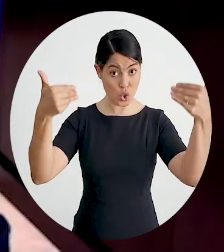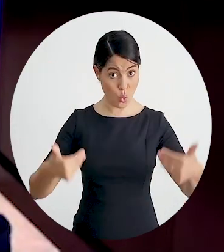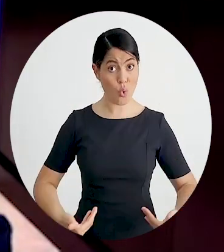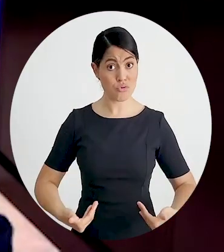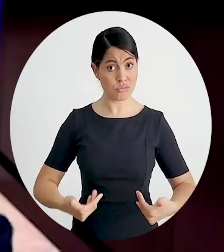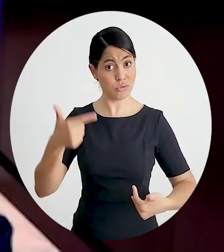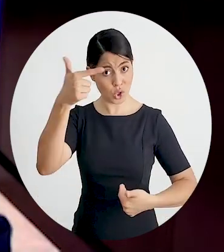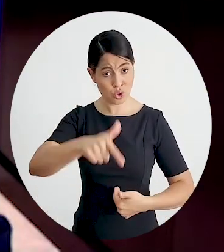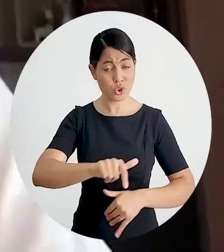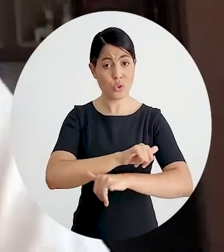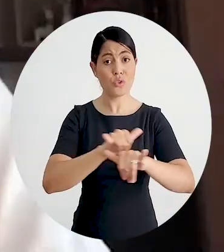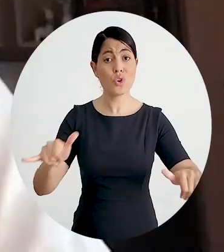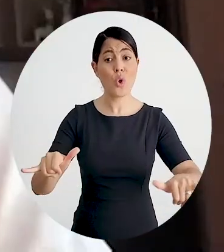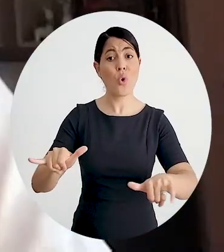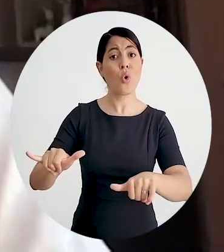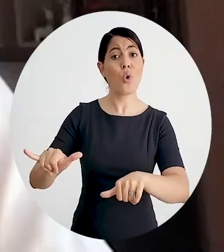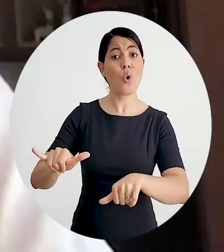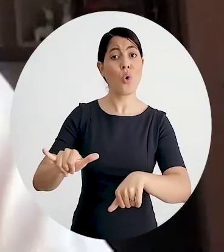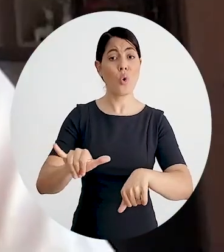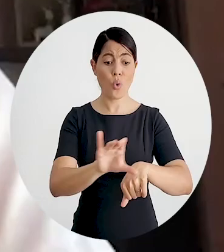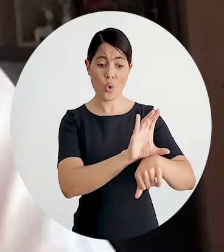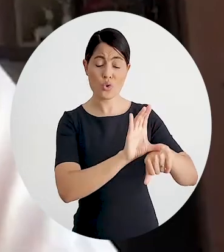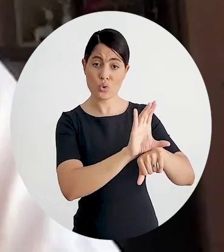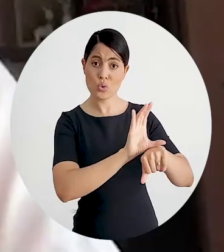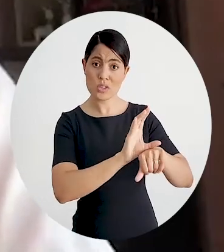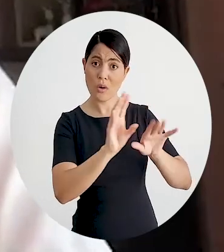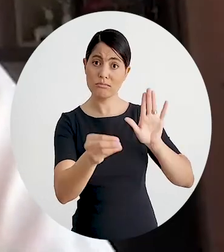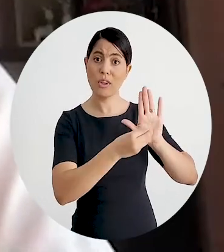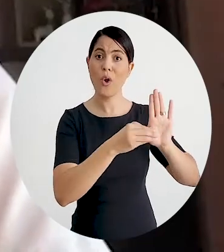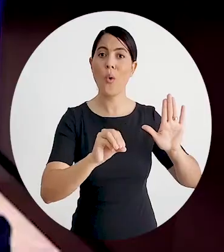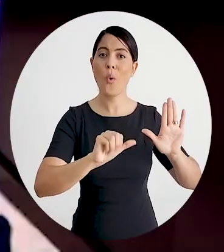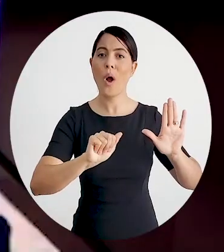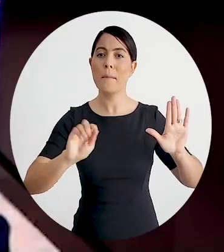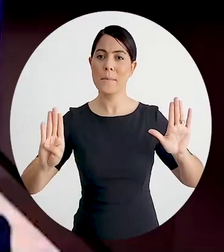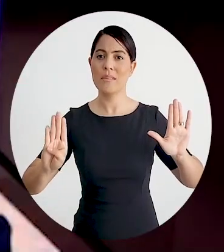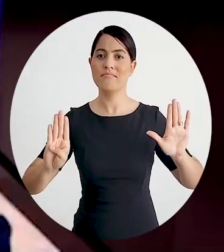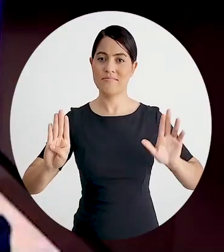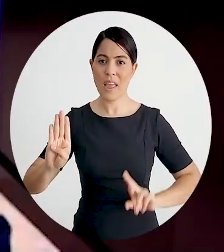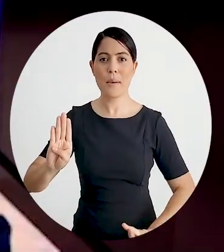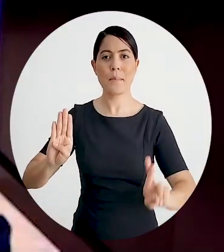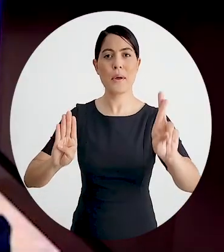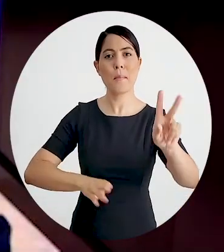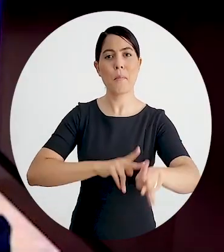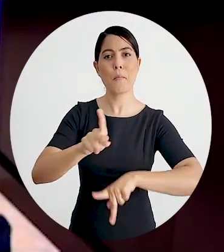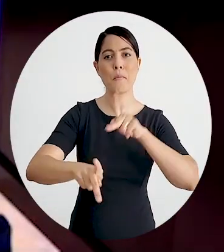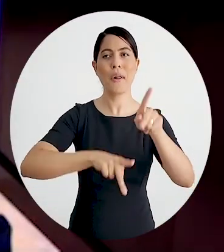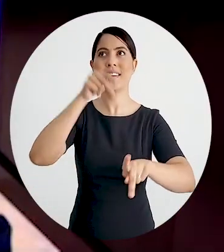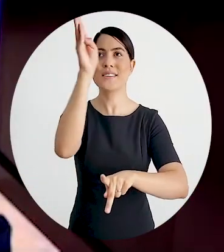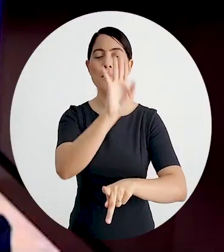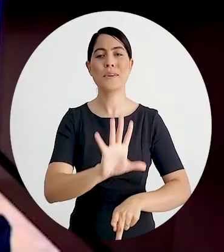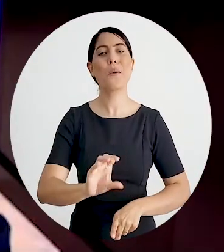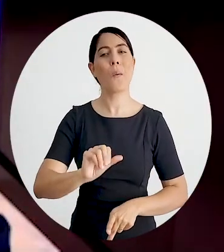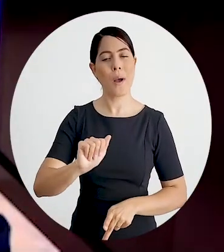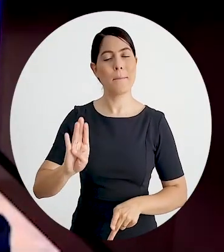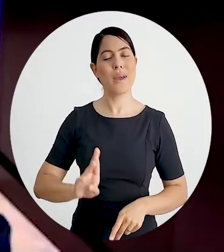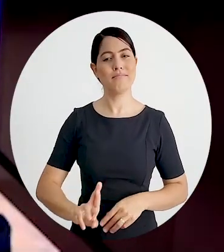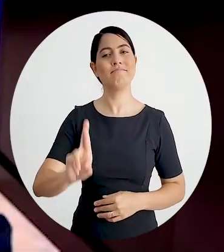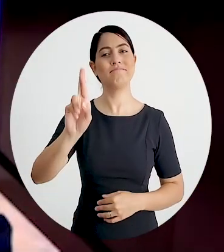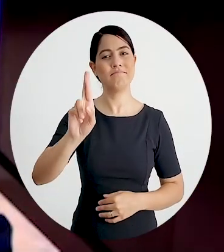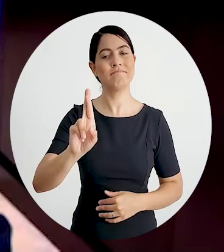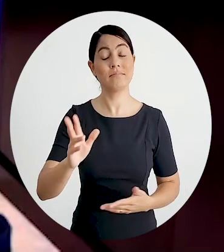respondi e agora reitero, a OAB é a voz constitucional do cidadão brasileiro. Então, nós temos